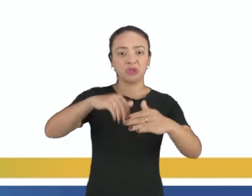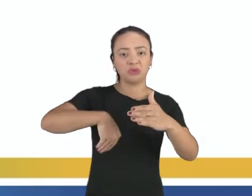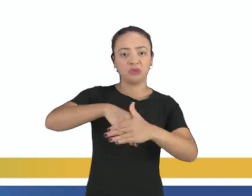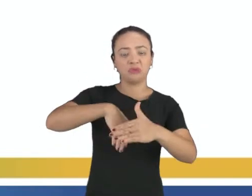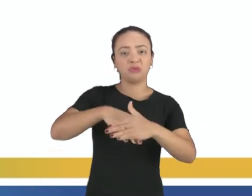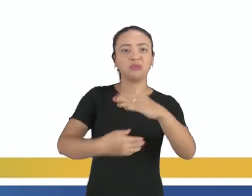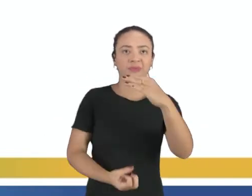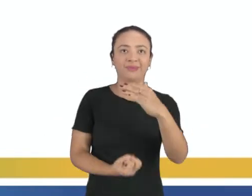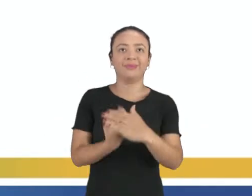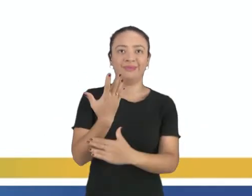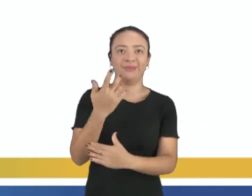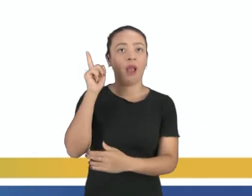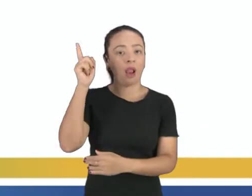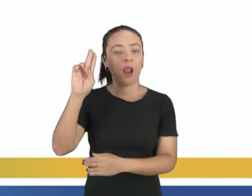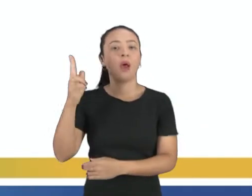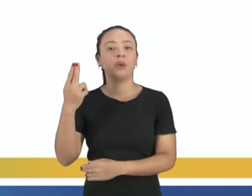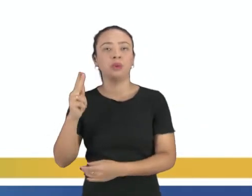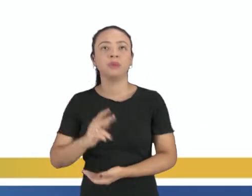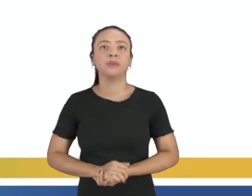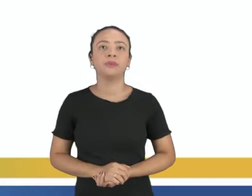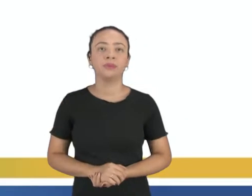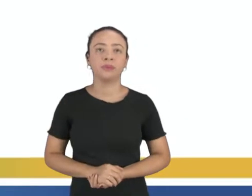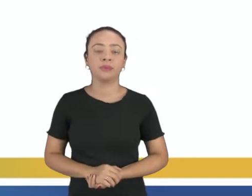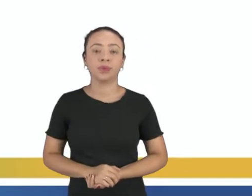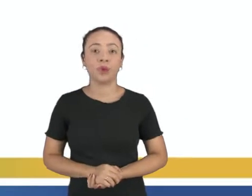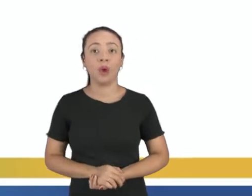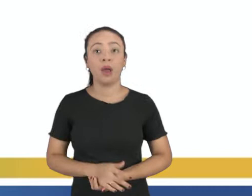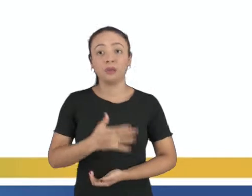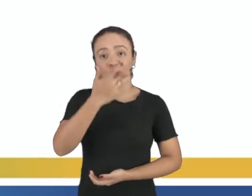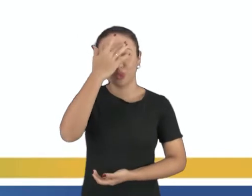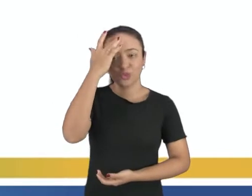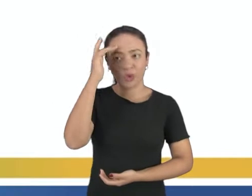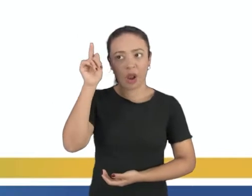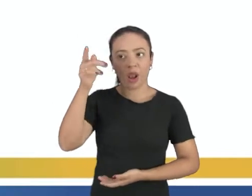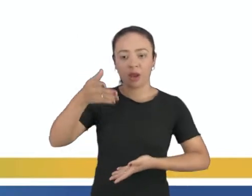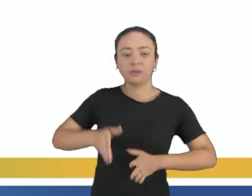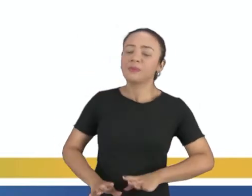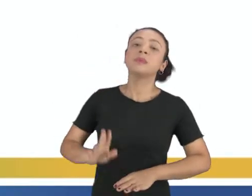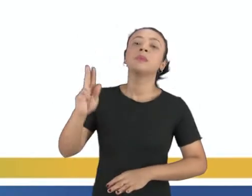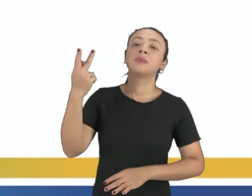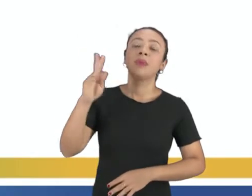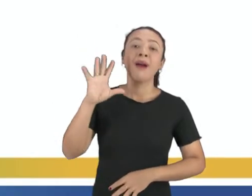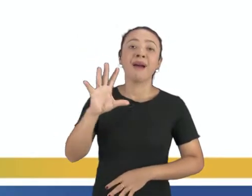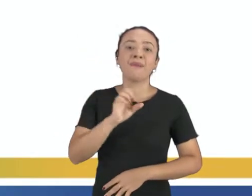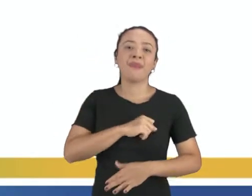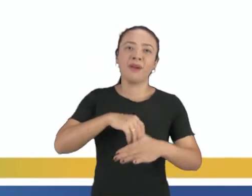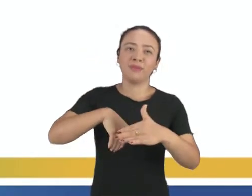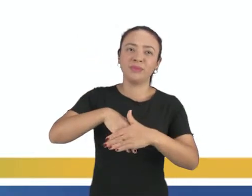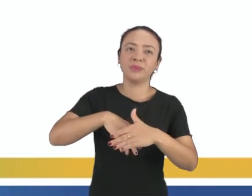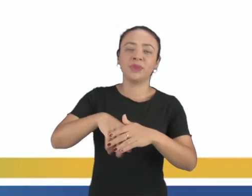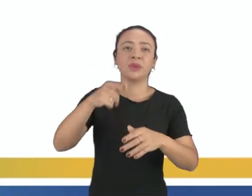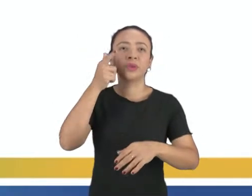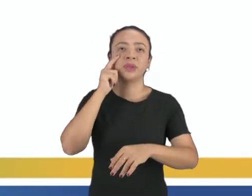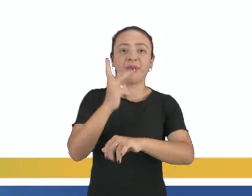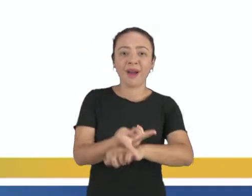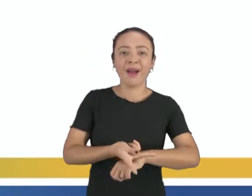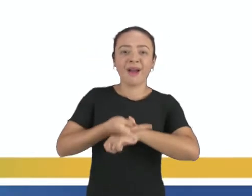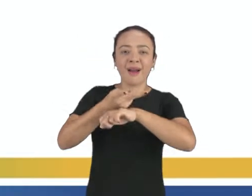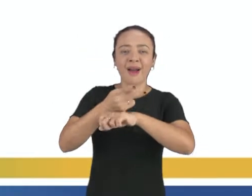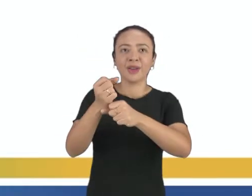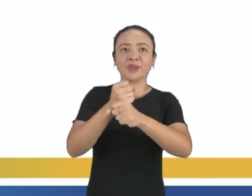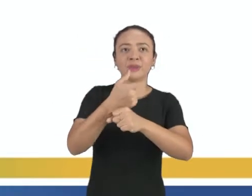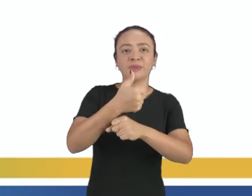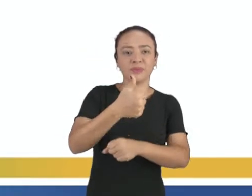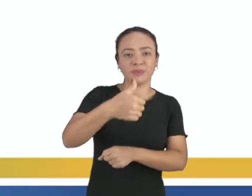fosse criado, né, lá no Uruguai. O amor dos uruguaios pelo futebol, a conquista da Copa do Mundo de